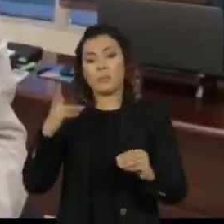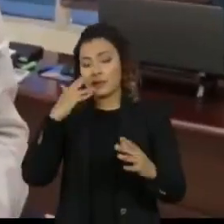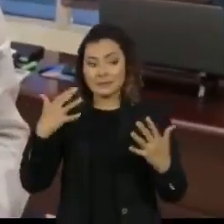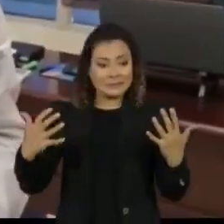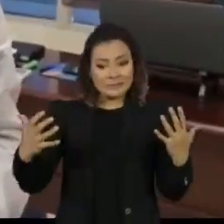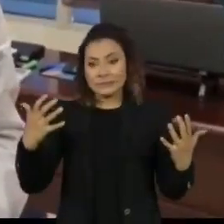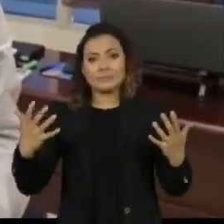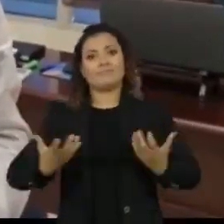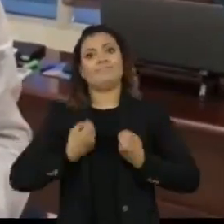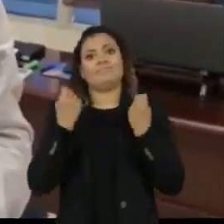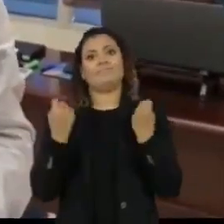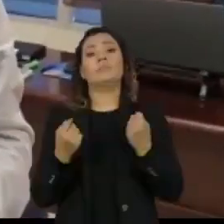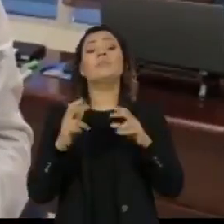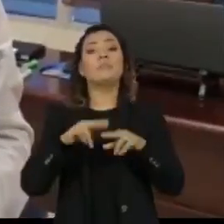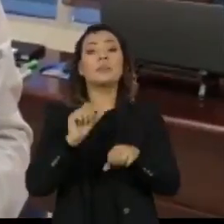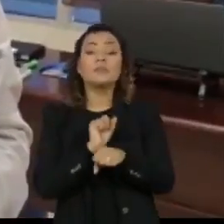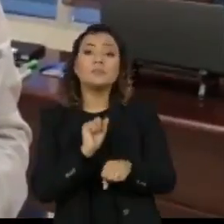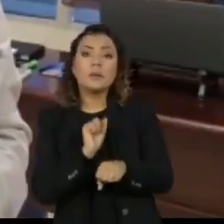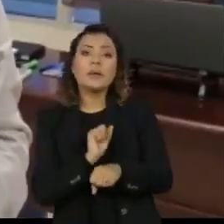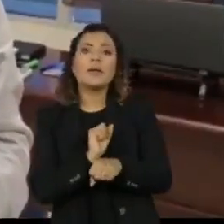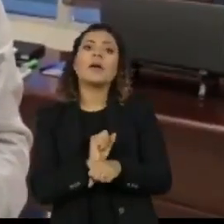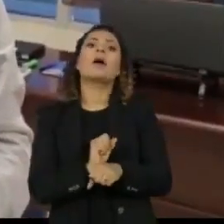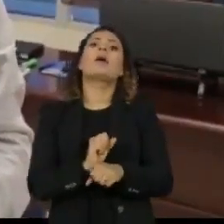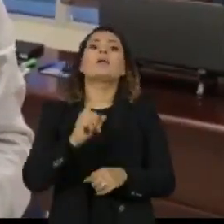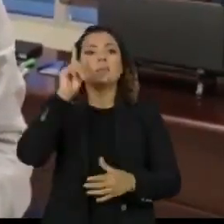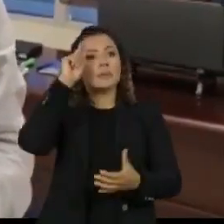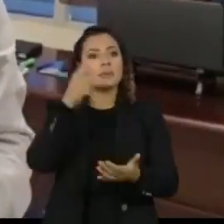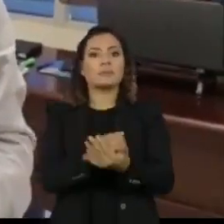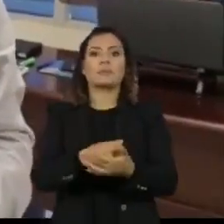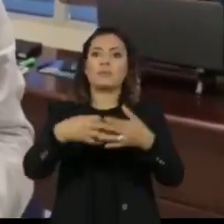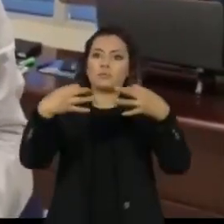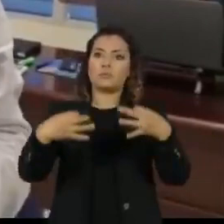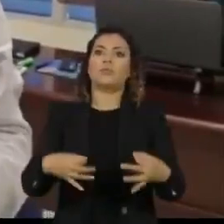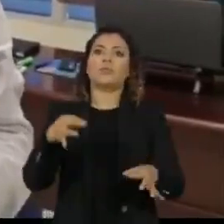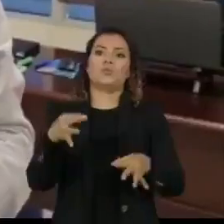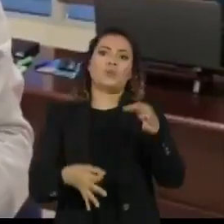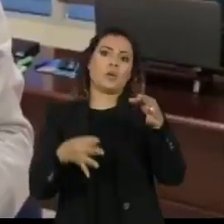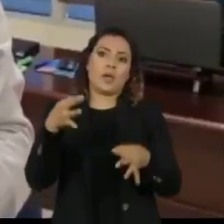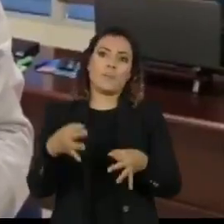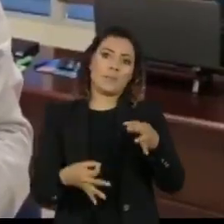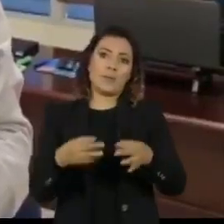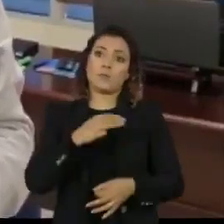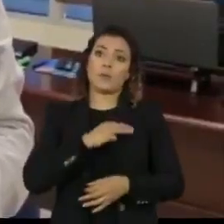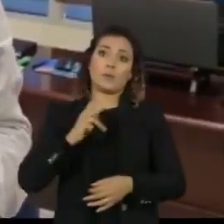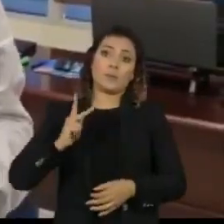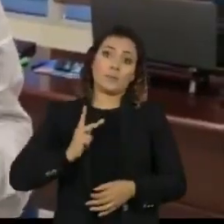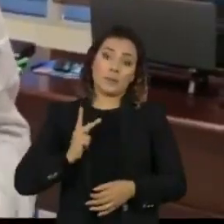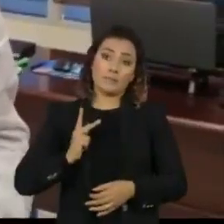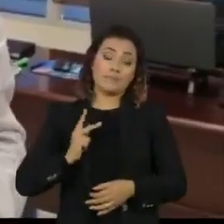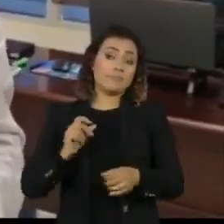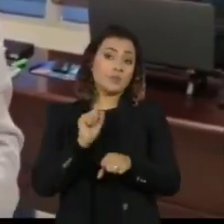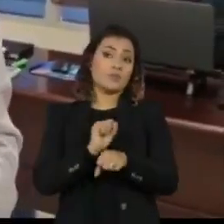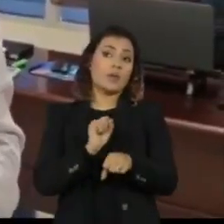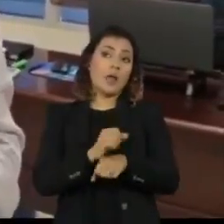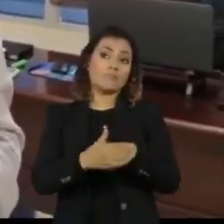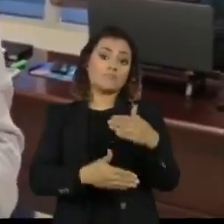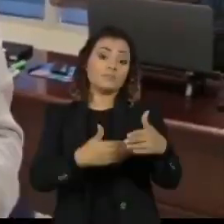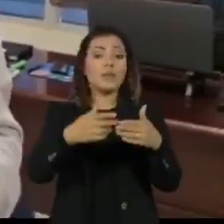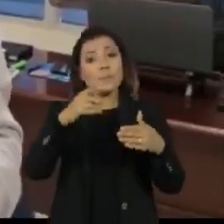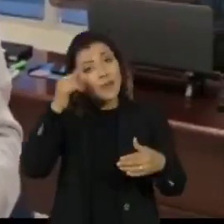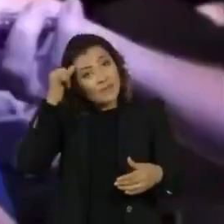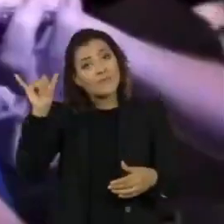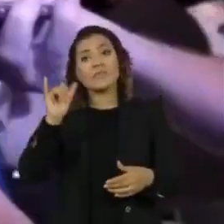momento é preciso aguardar a conclusão do julgamento do Conselho do Ministério Público para que a gente não tenha